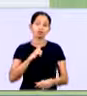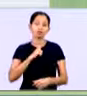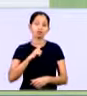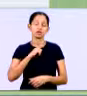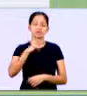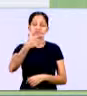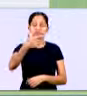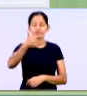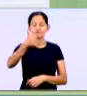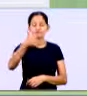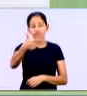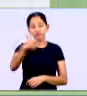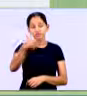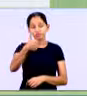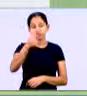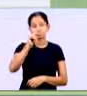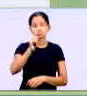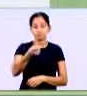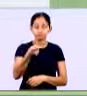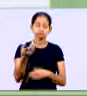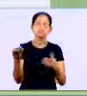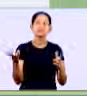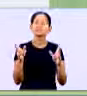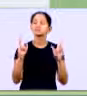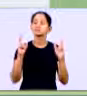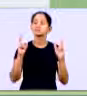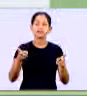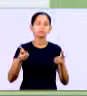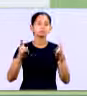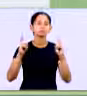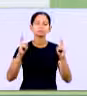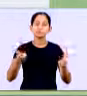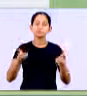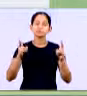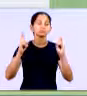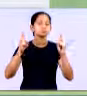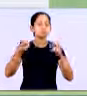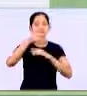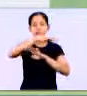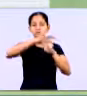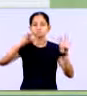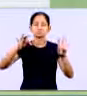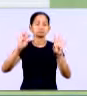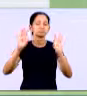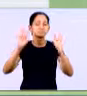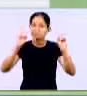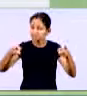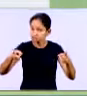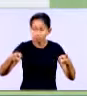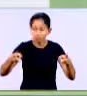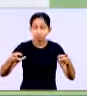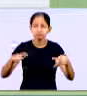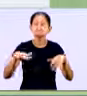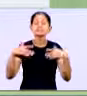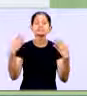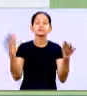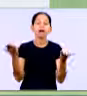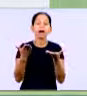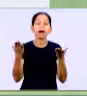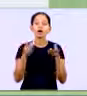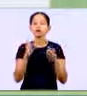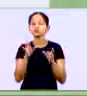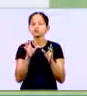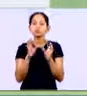quilos. Na verdade, ele segue a mesma lógica da planilha anterior que a gente viu, que é a de produção. Exatamente. O que eu vou acrescentar são